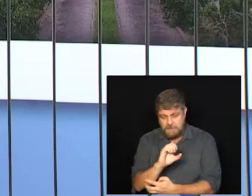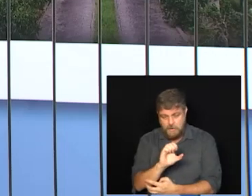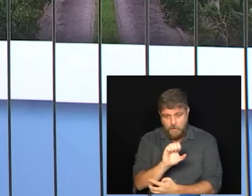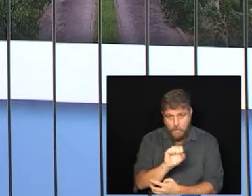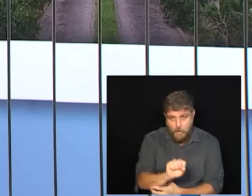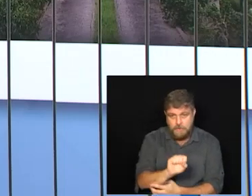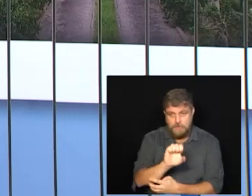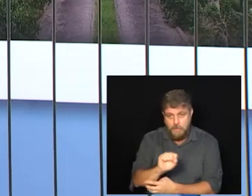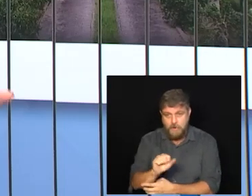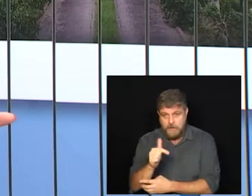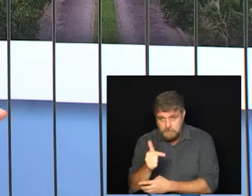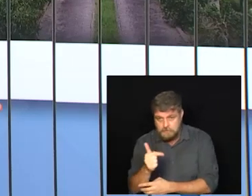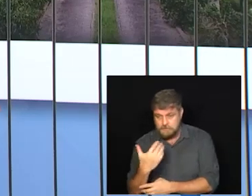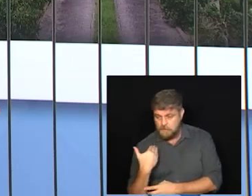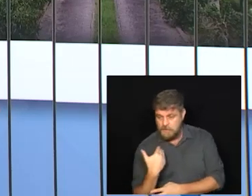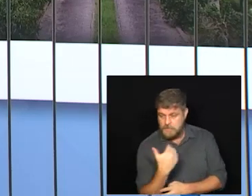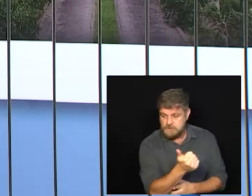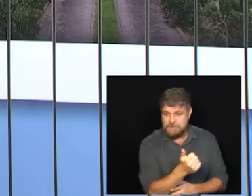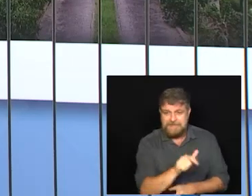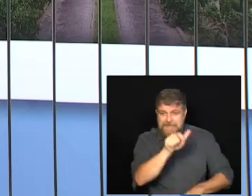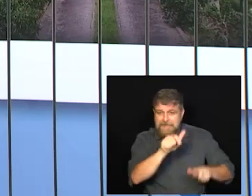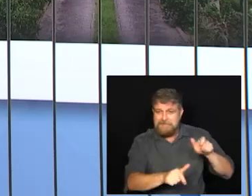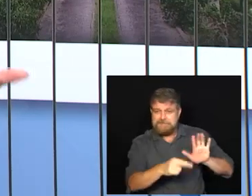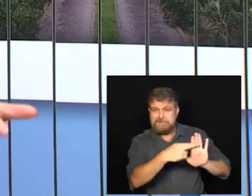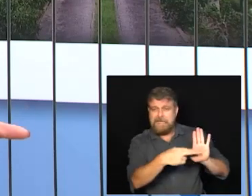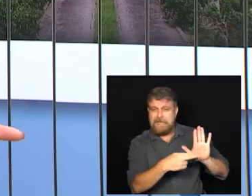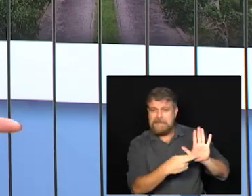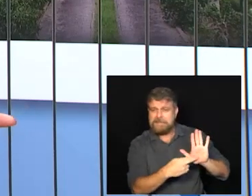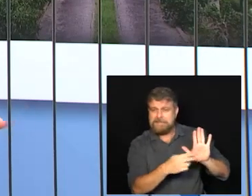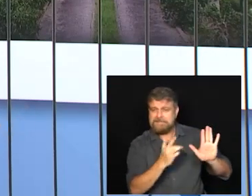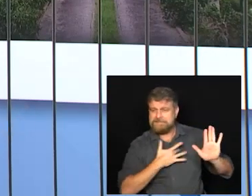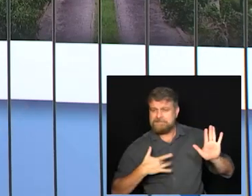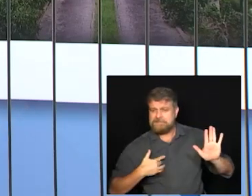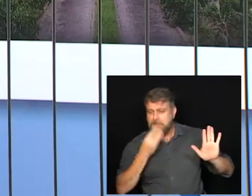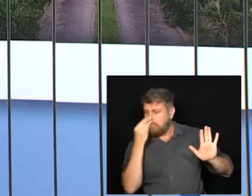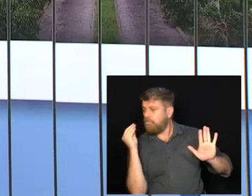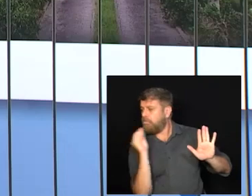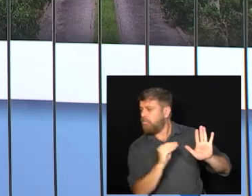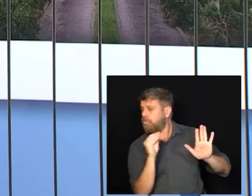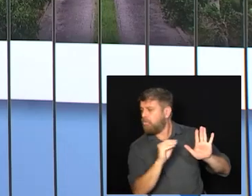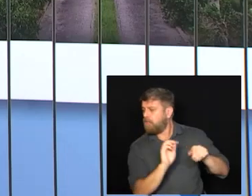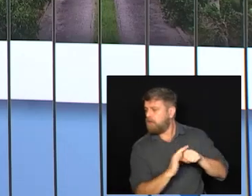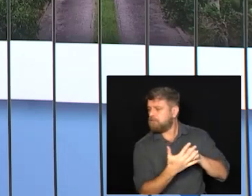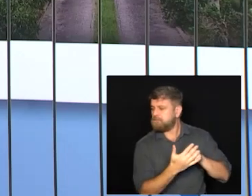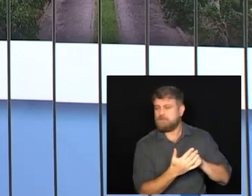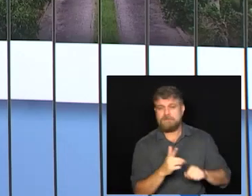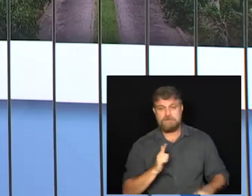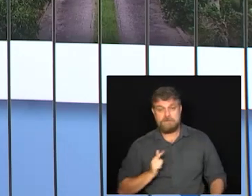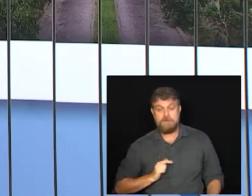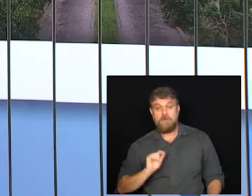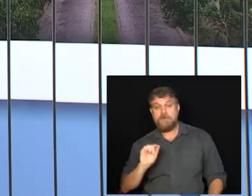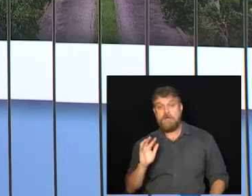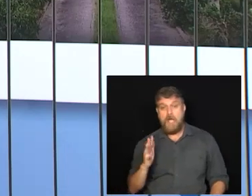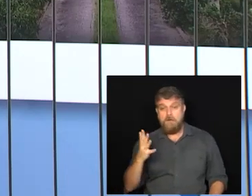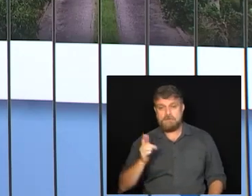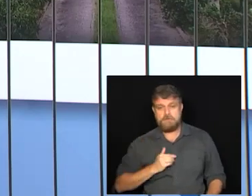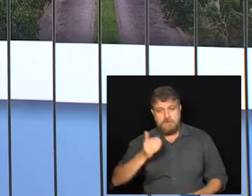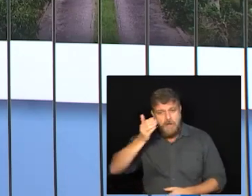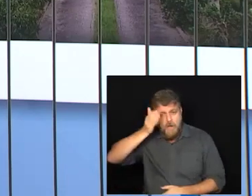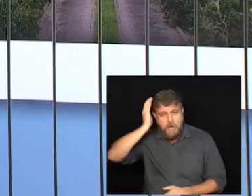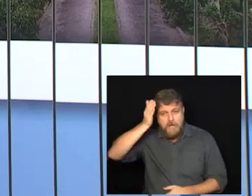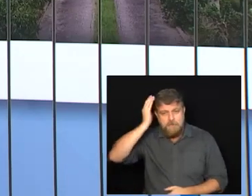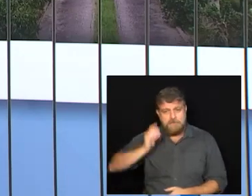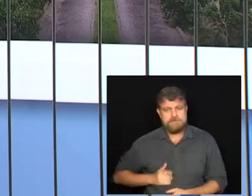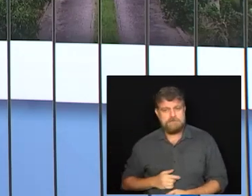882 ocorrências de descumprimento das medidas sanitárias devido à Covid-19. E, diante disso, o prefeito